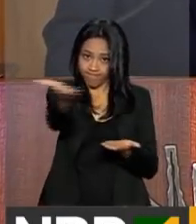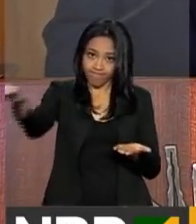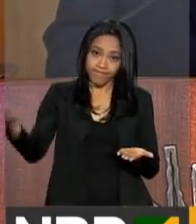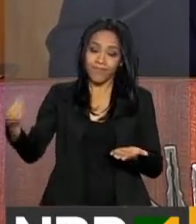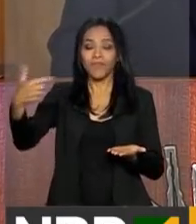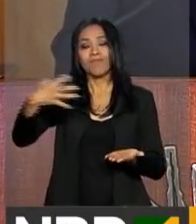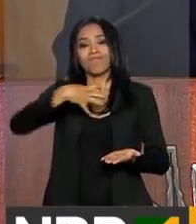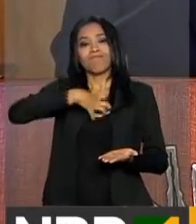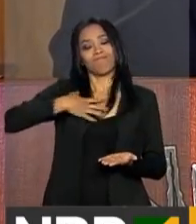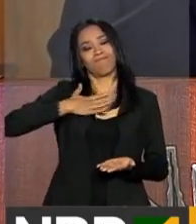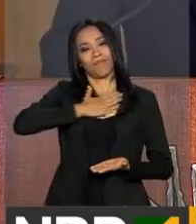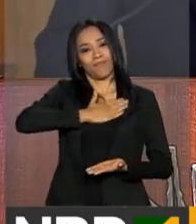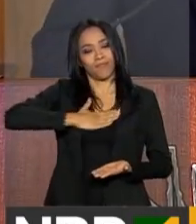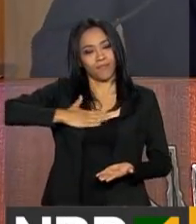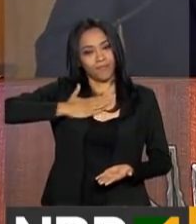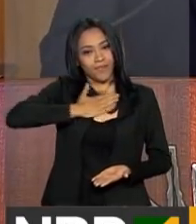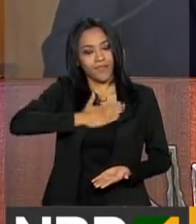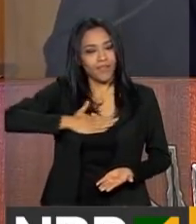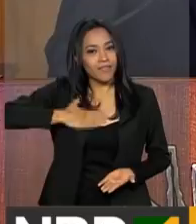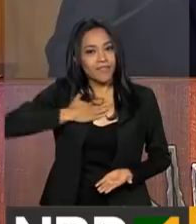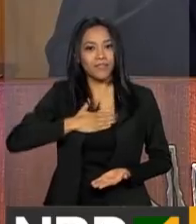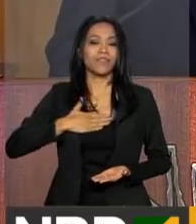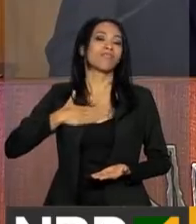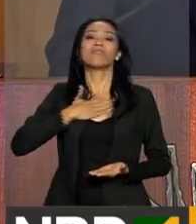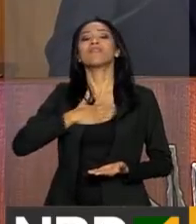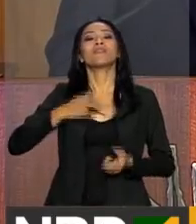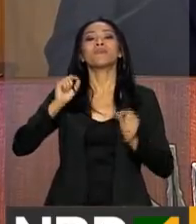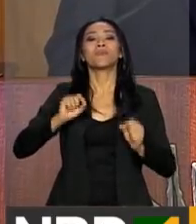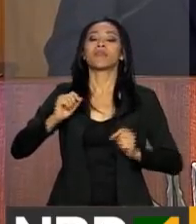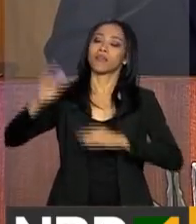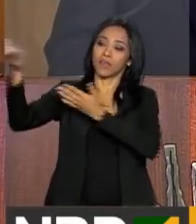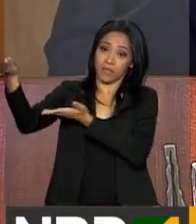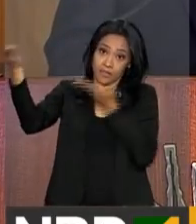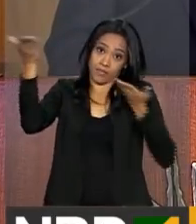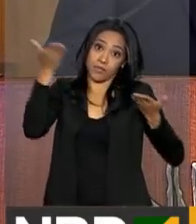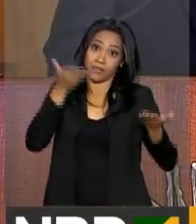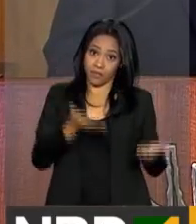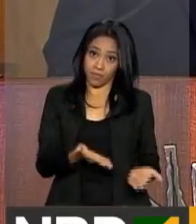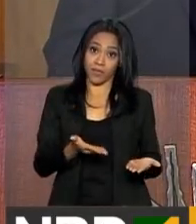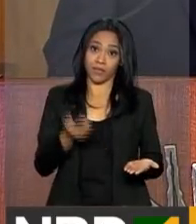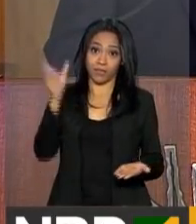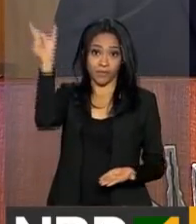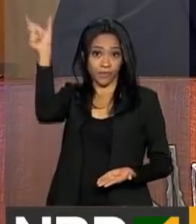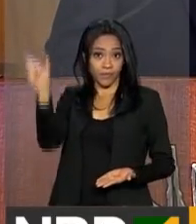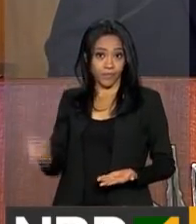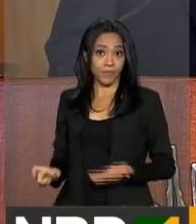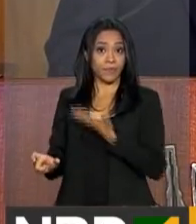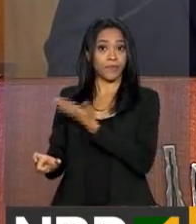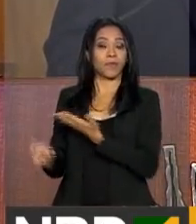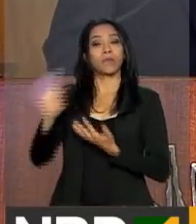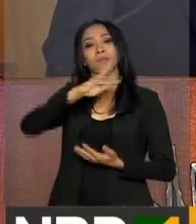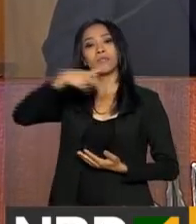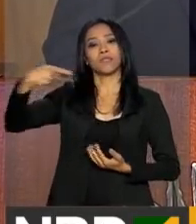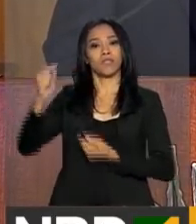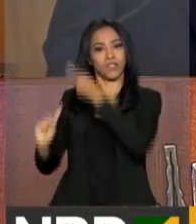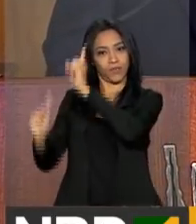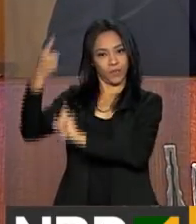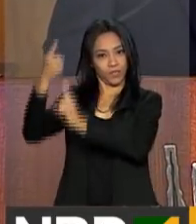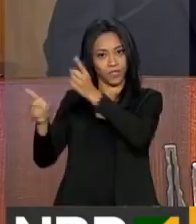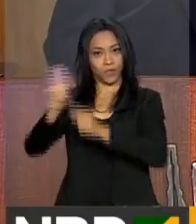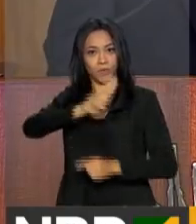que estamos recebendo em visita de Estado o presidente do Chile, Sebastián